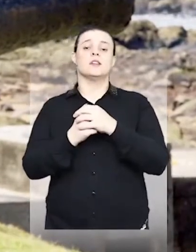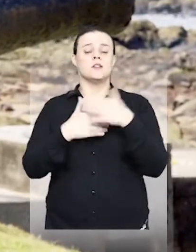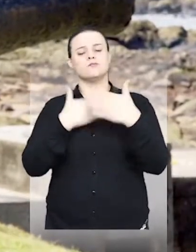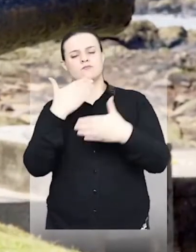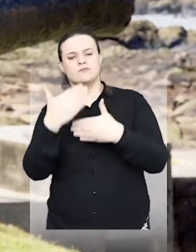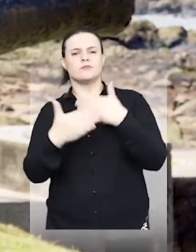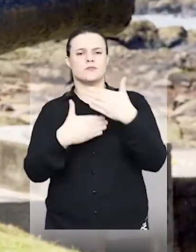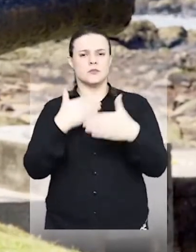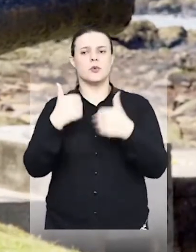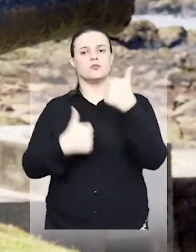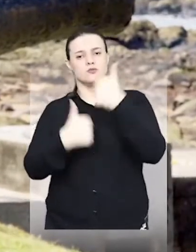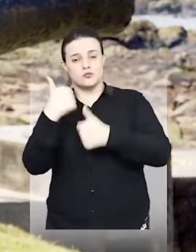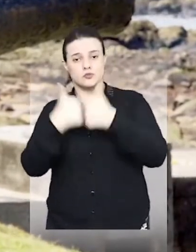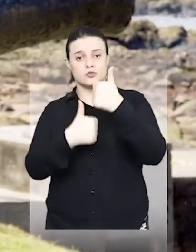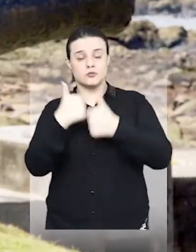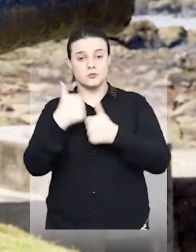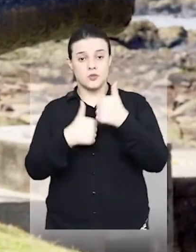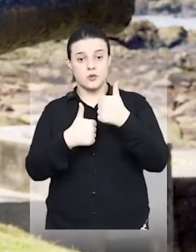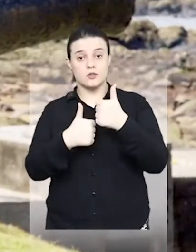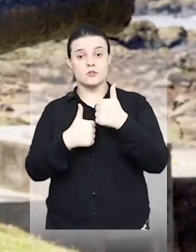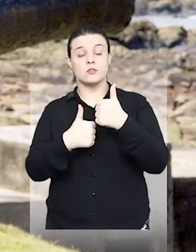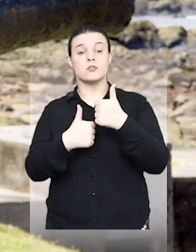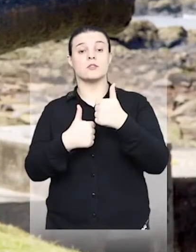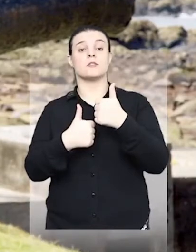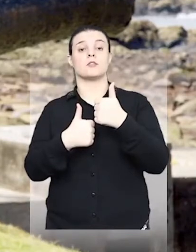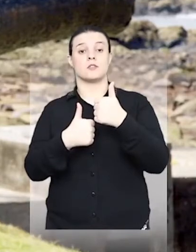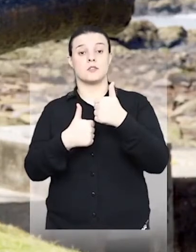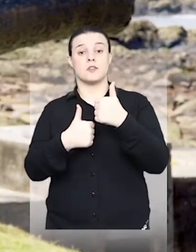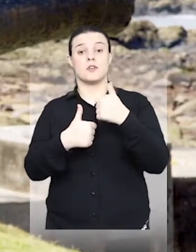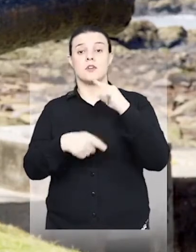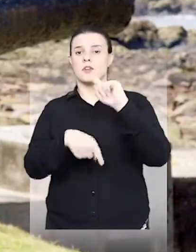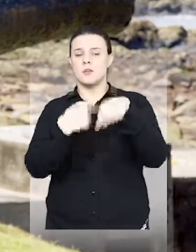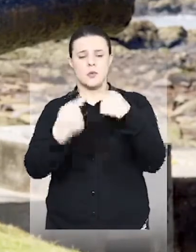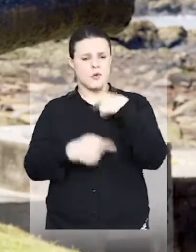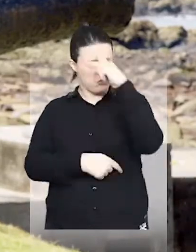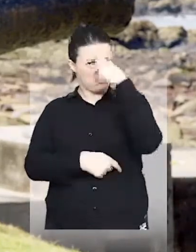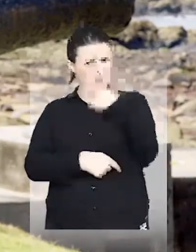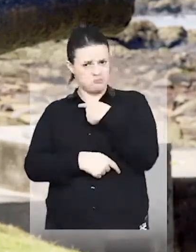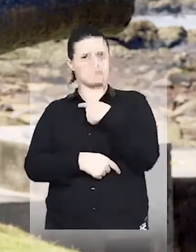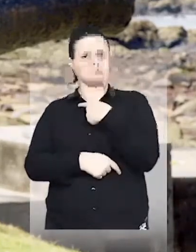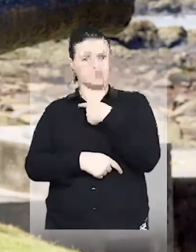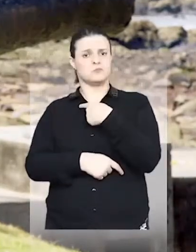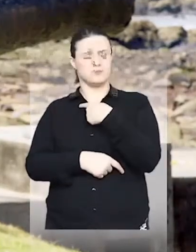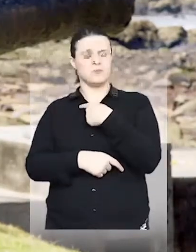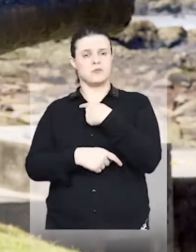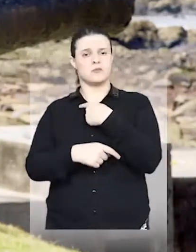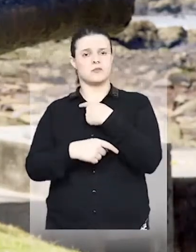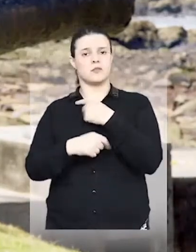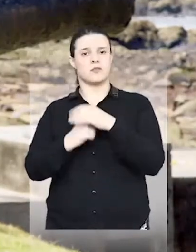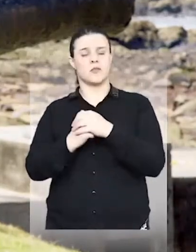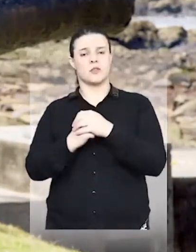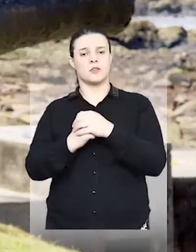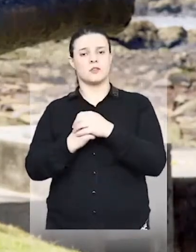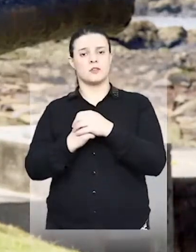E aí depois fui pro futebol e tal. E aí depois eu mesmo...